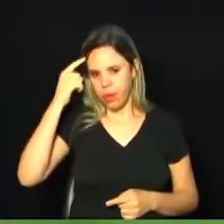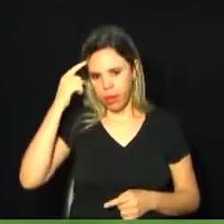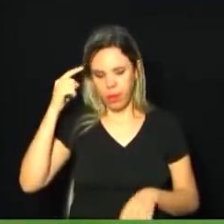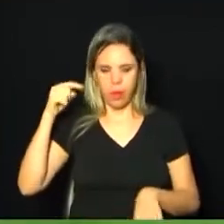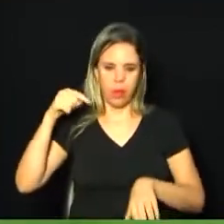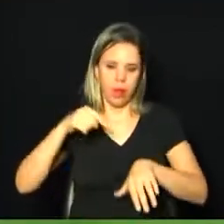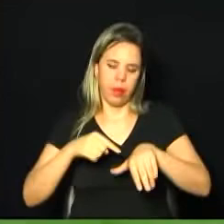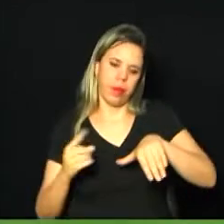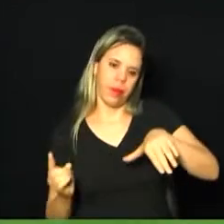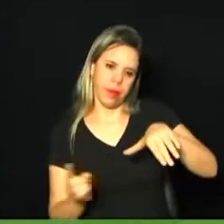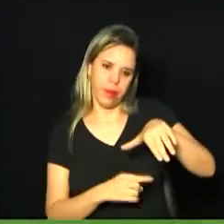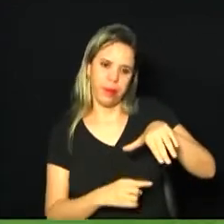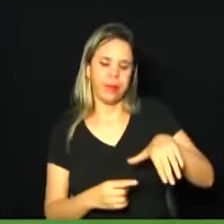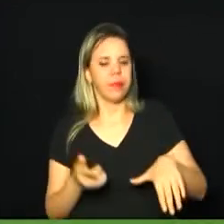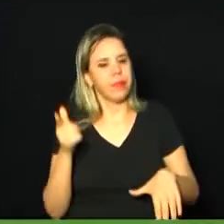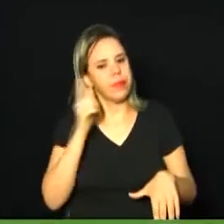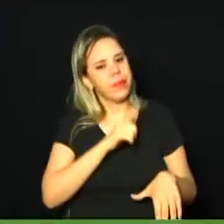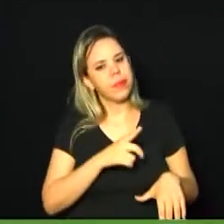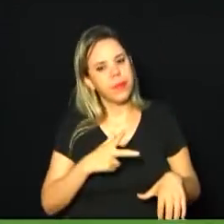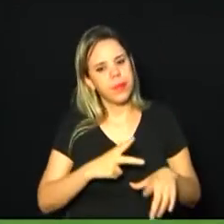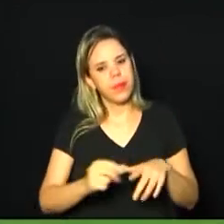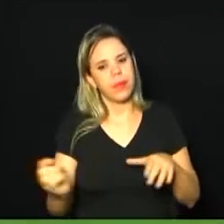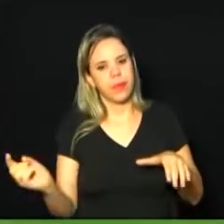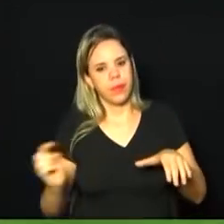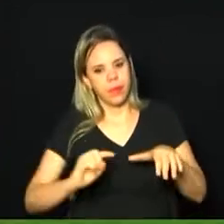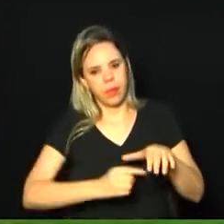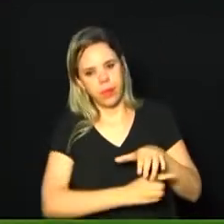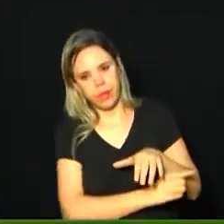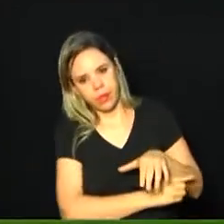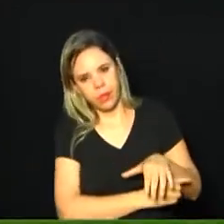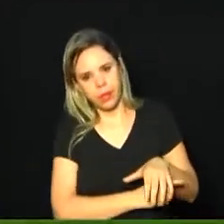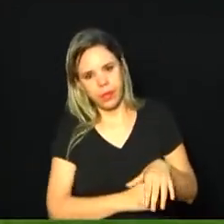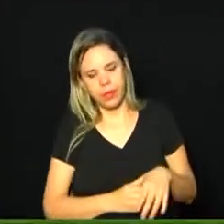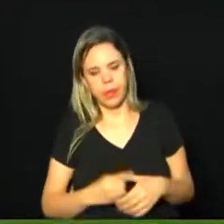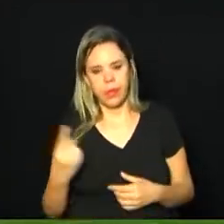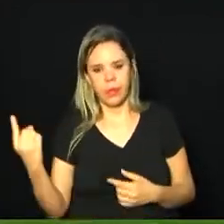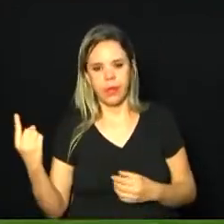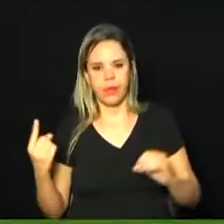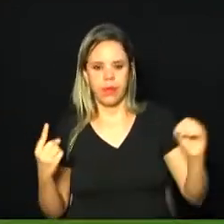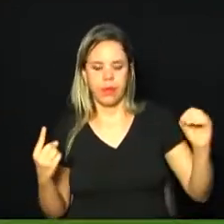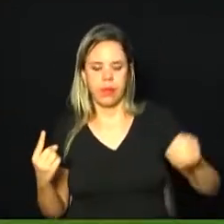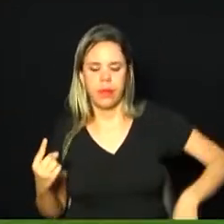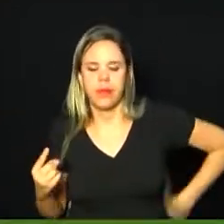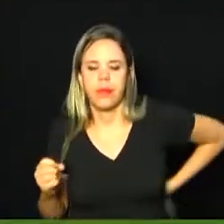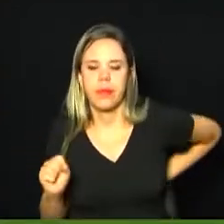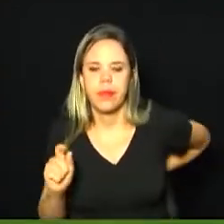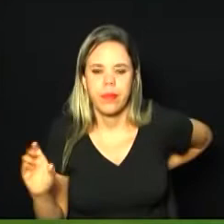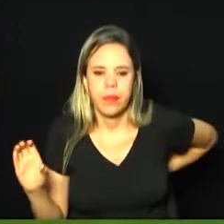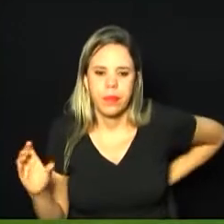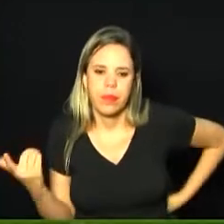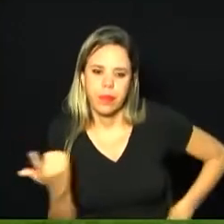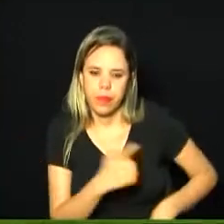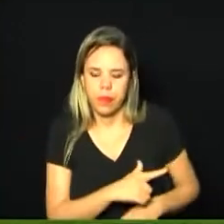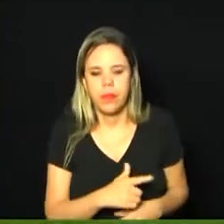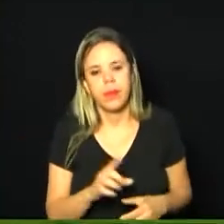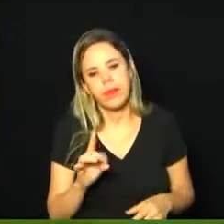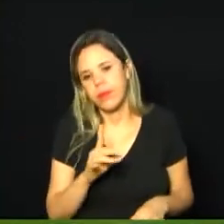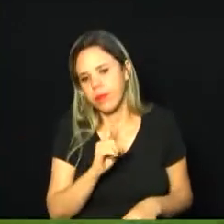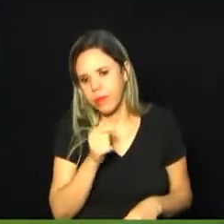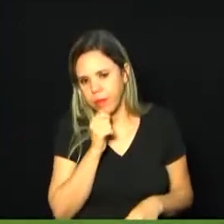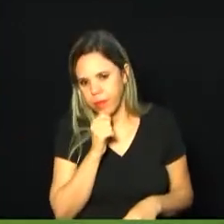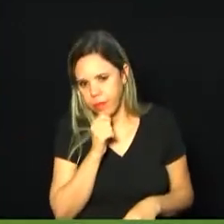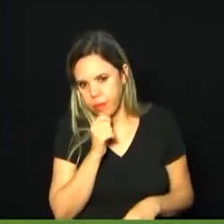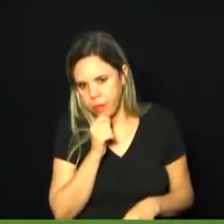do zagueiro Ronaldo Alves mandou para o fundo das redes 1 a 0 Sampaio Correia só que